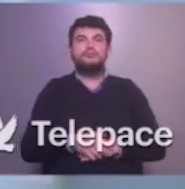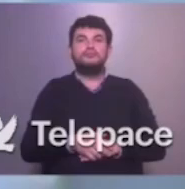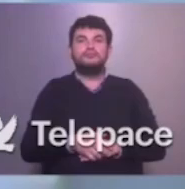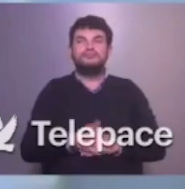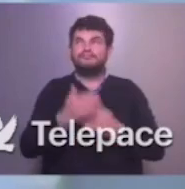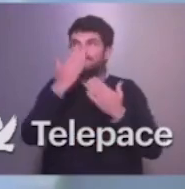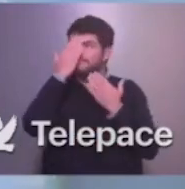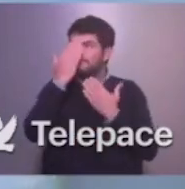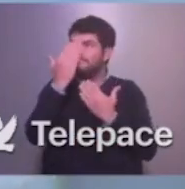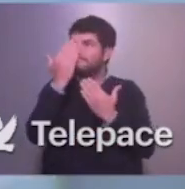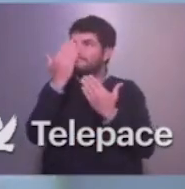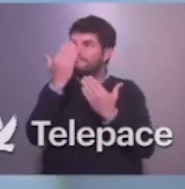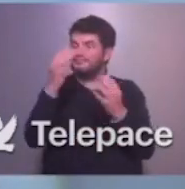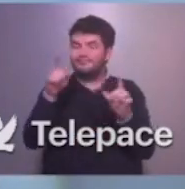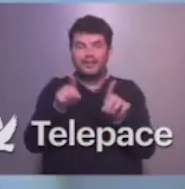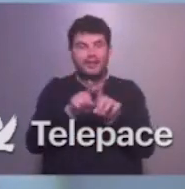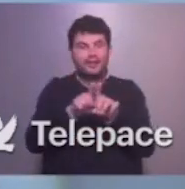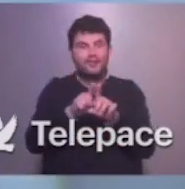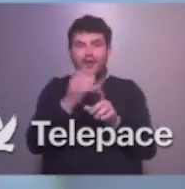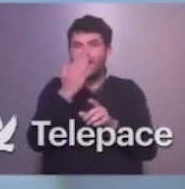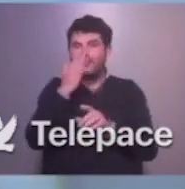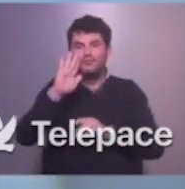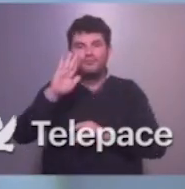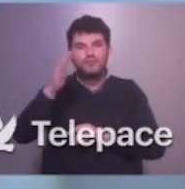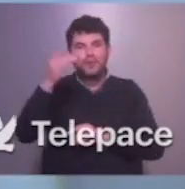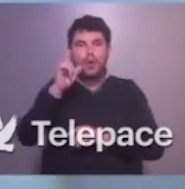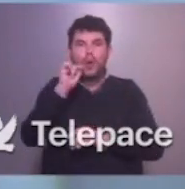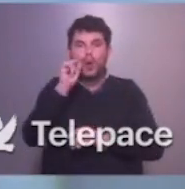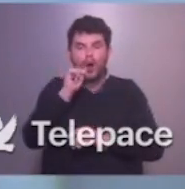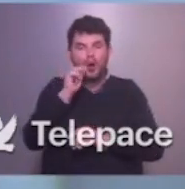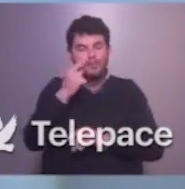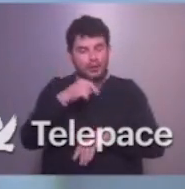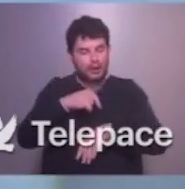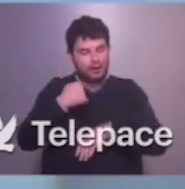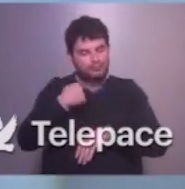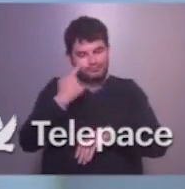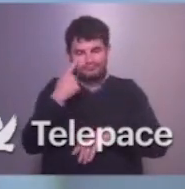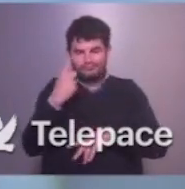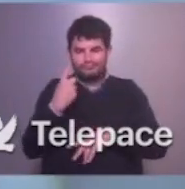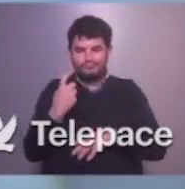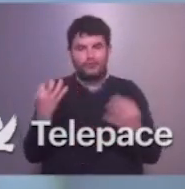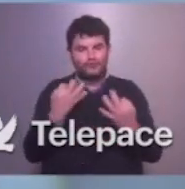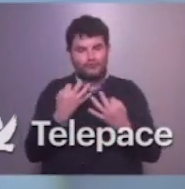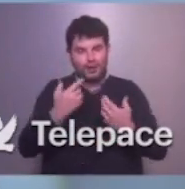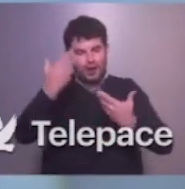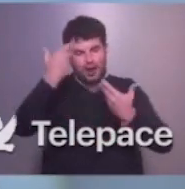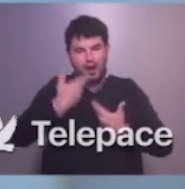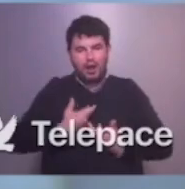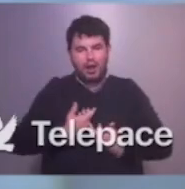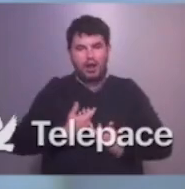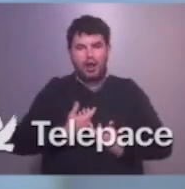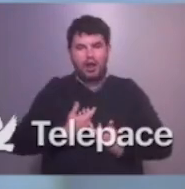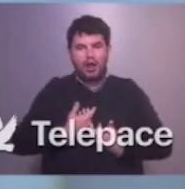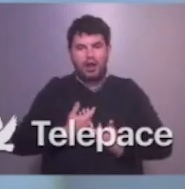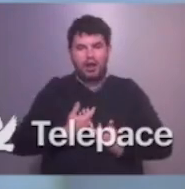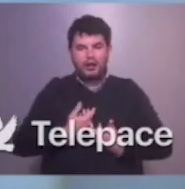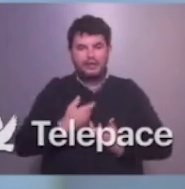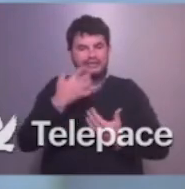a adoração é a primeira atitude do homem que se reconhece. É o momento ora